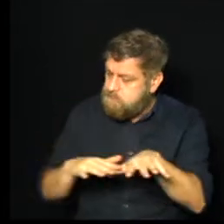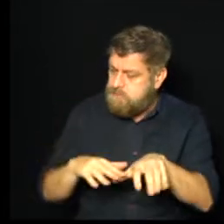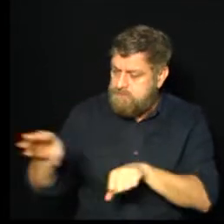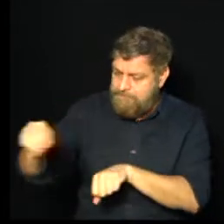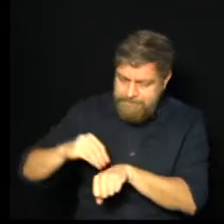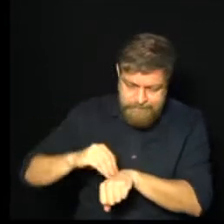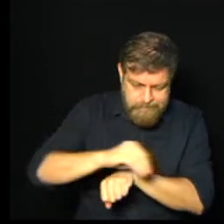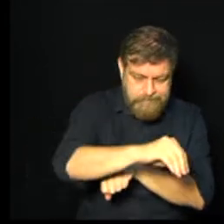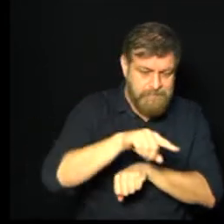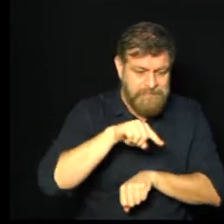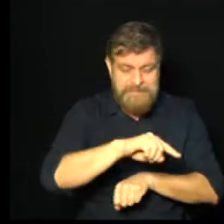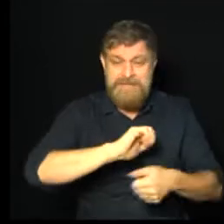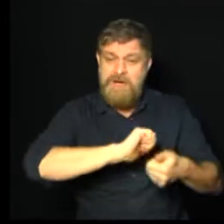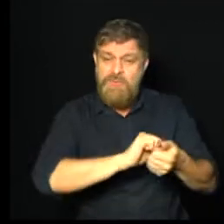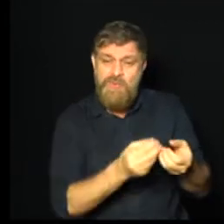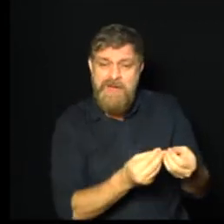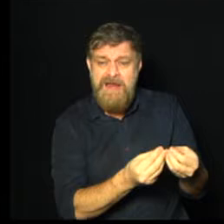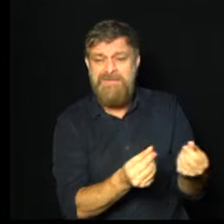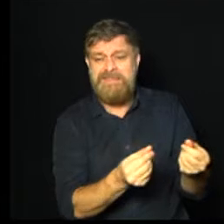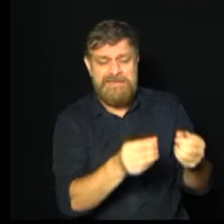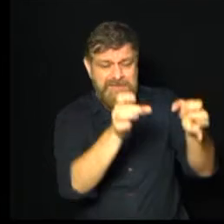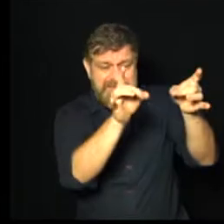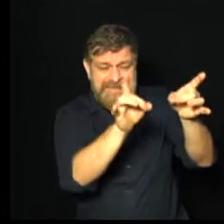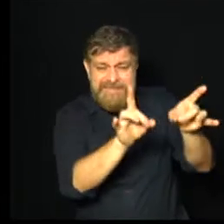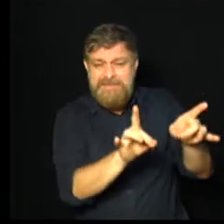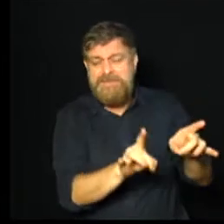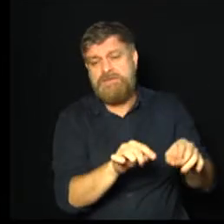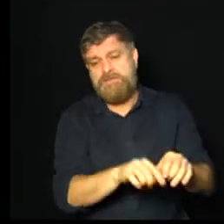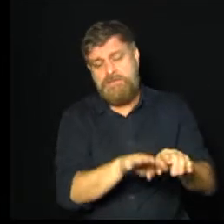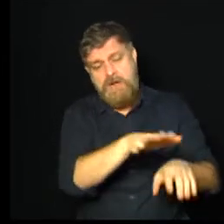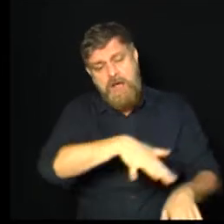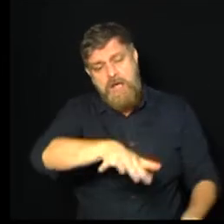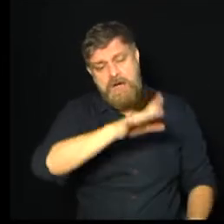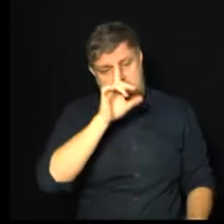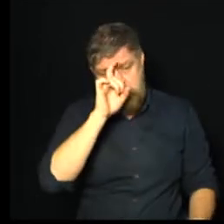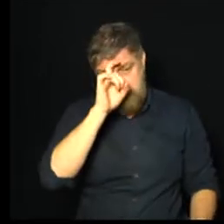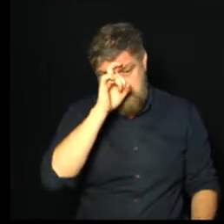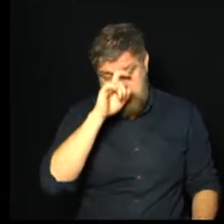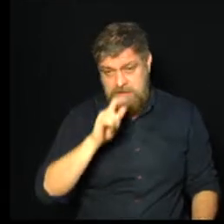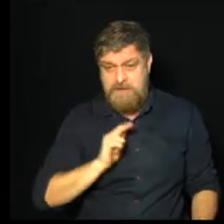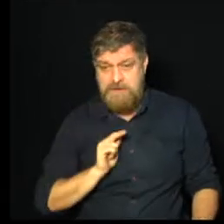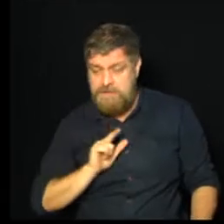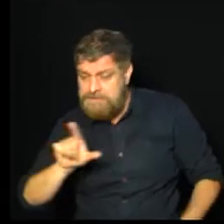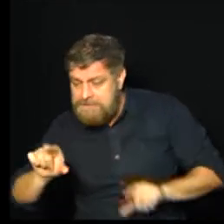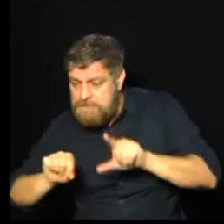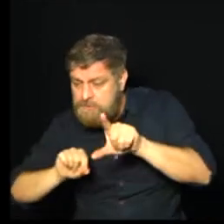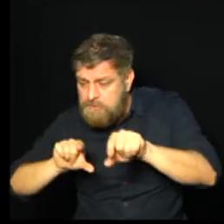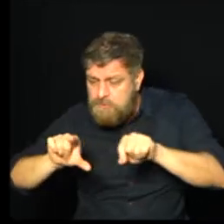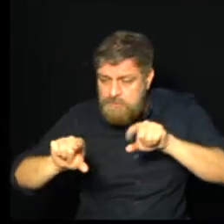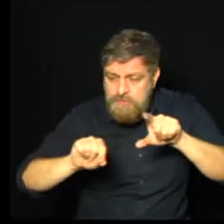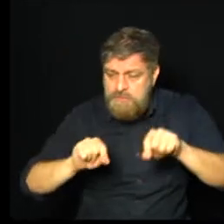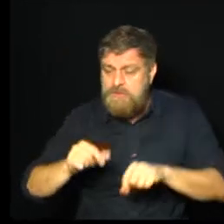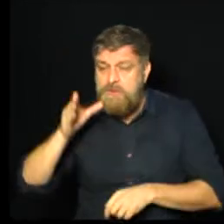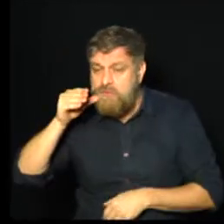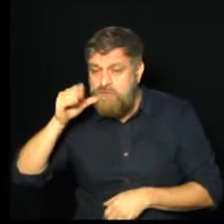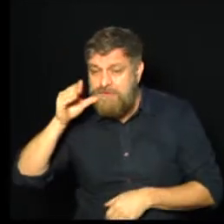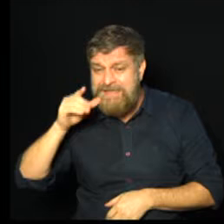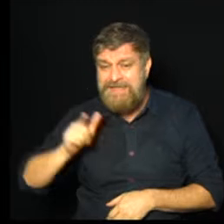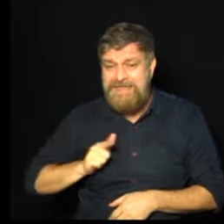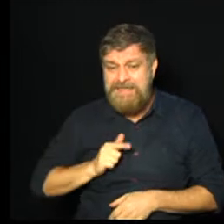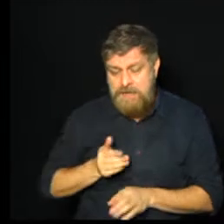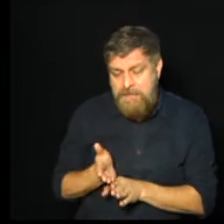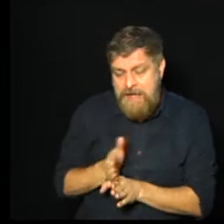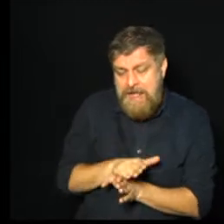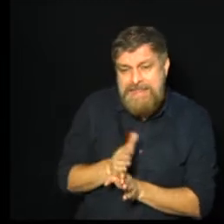qualificação muito específica para a área hospitalar. Então, esse processo tem que ser determinado numa transição que